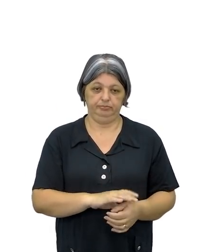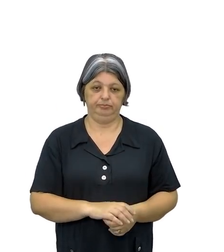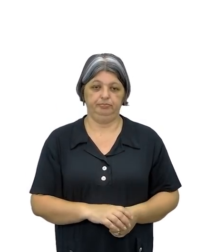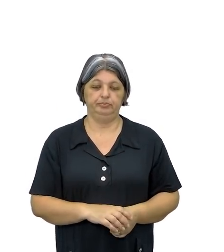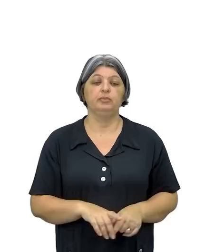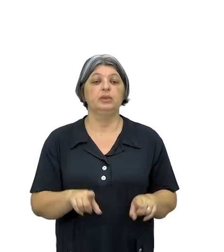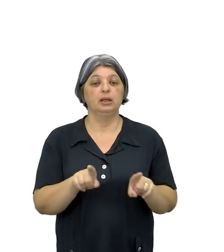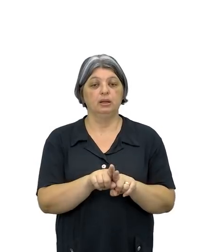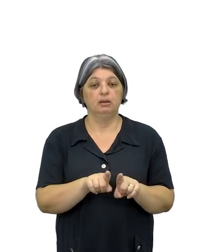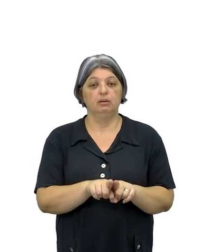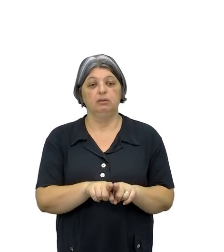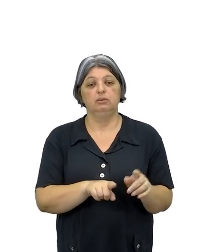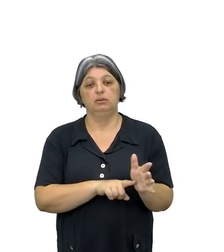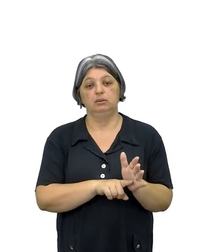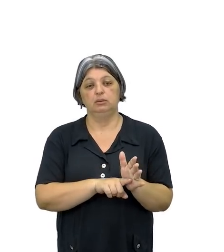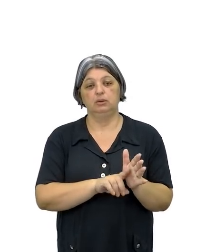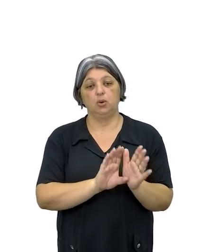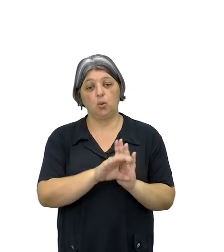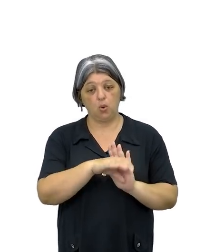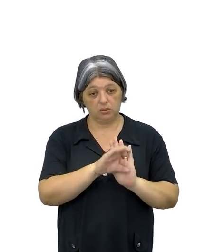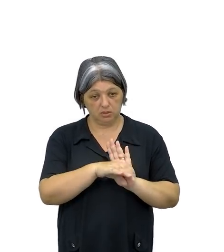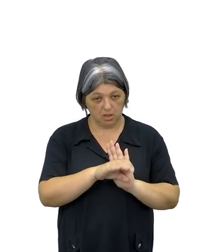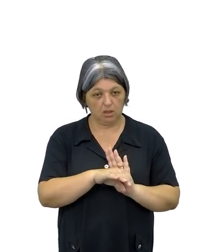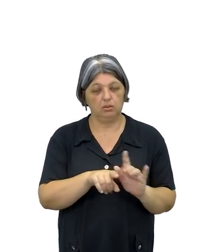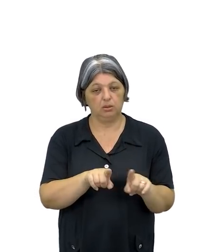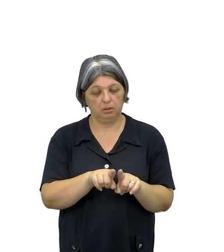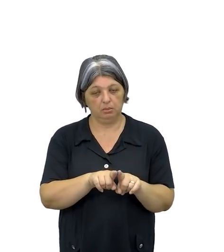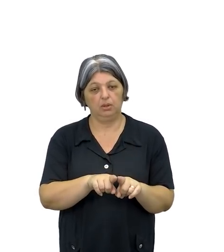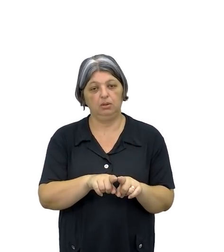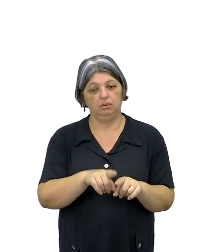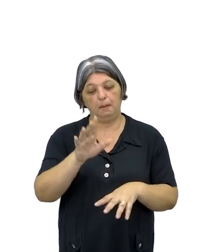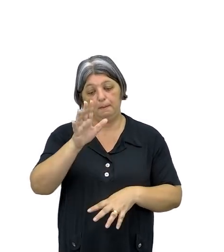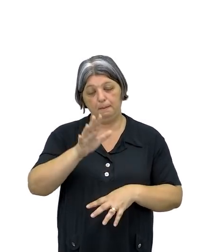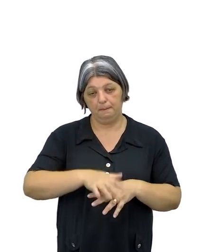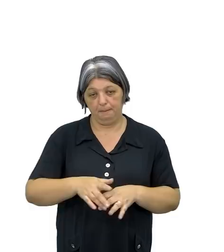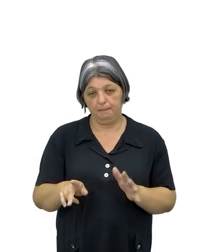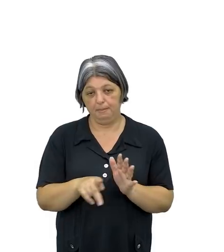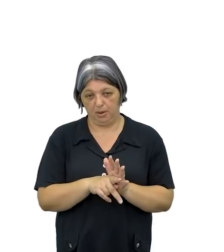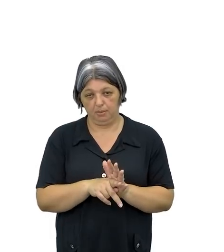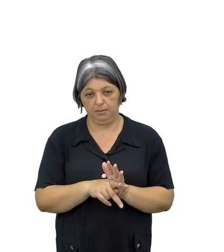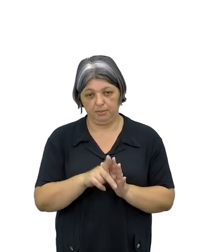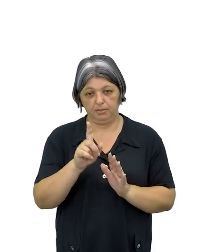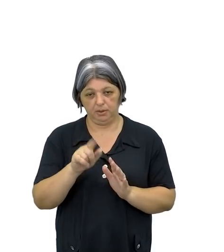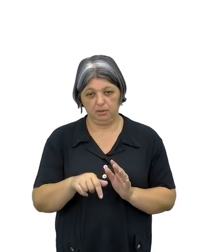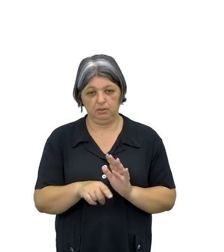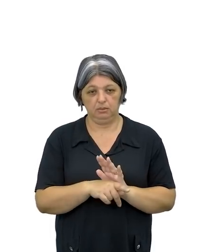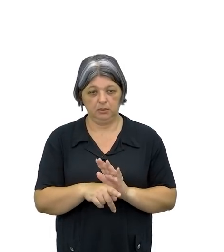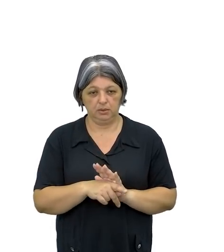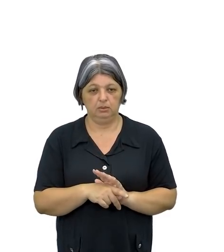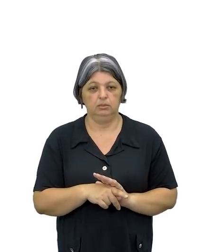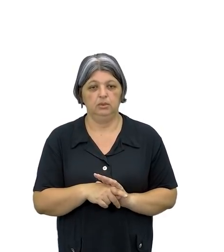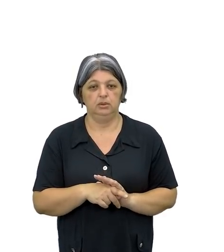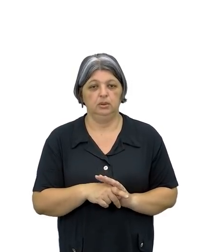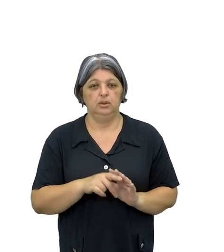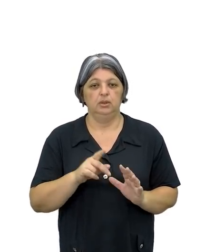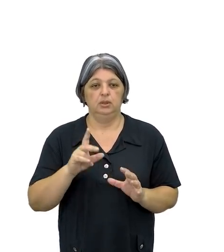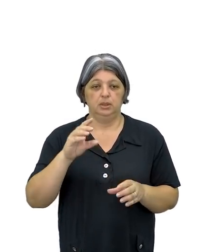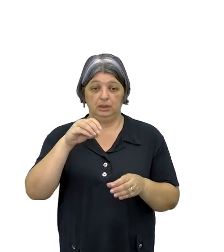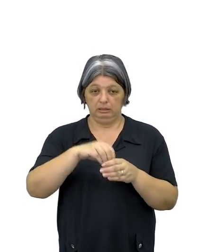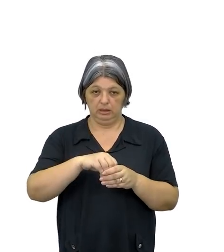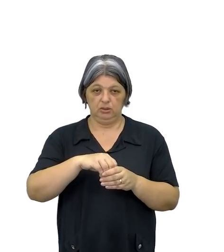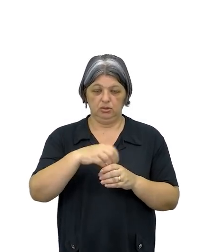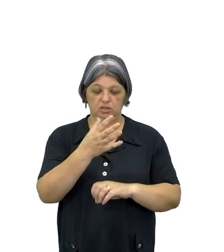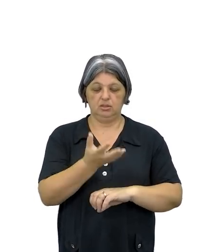né, conceitos da matemática que eles são feitos para a própria matemática, que é o intra, né, o intradisciplinar, mas